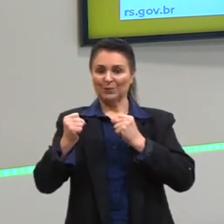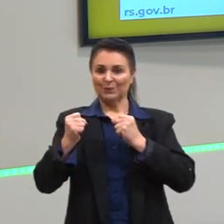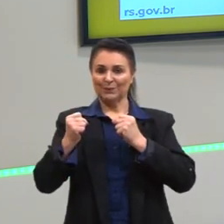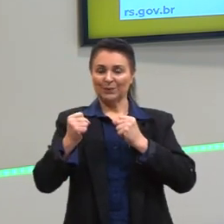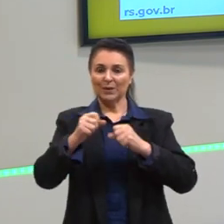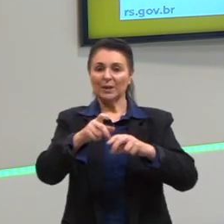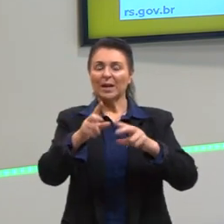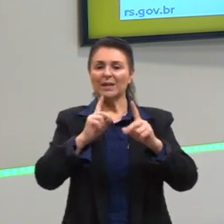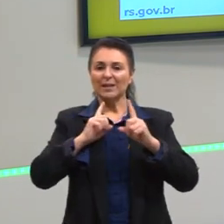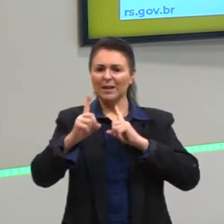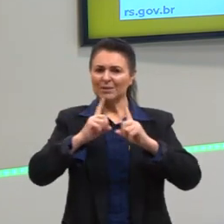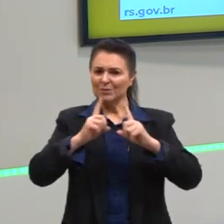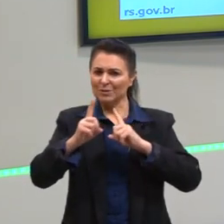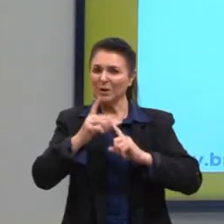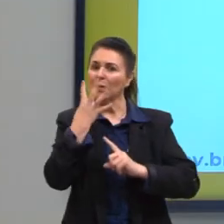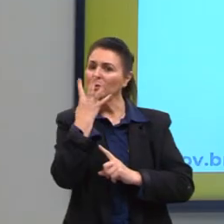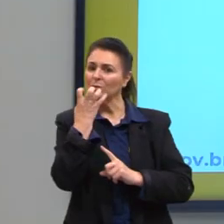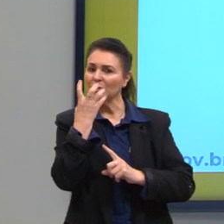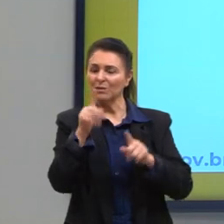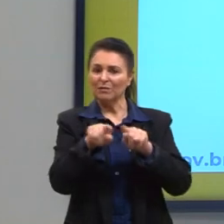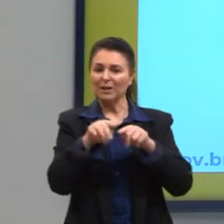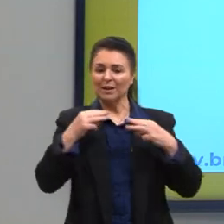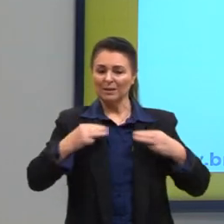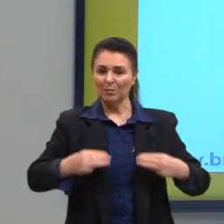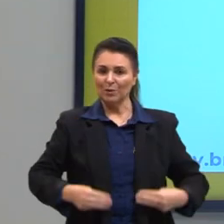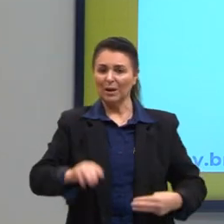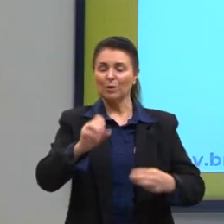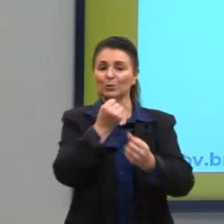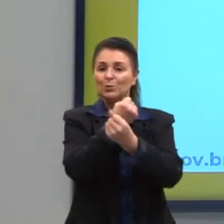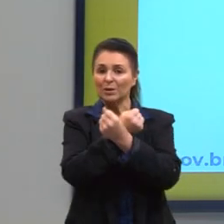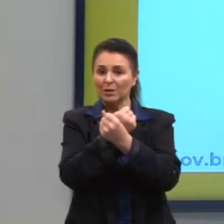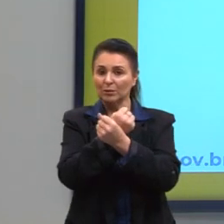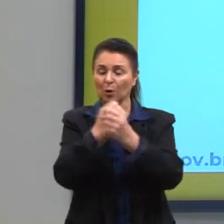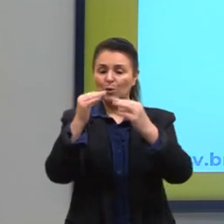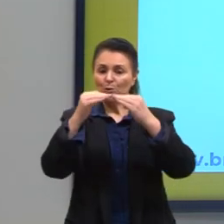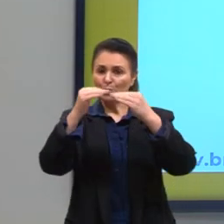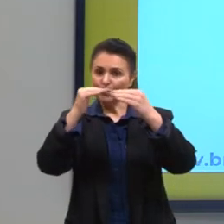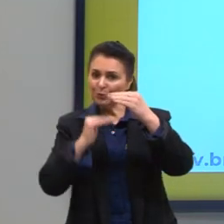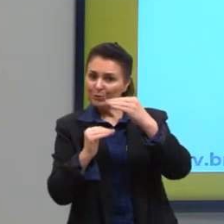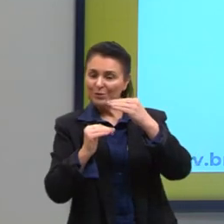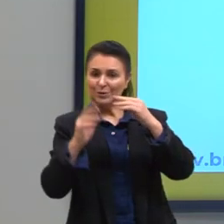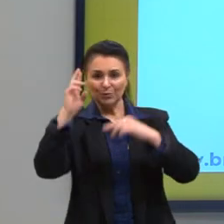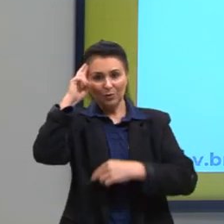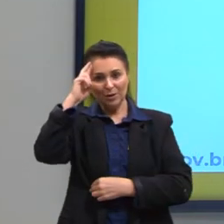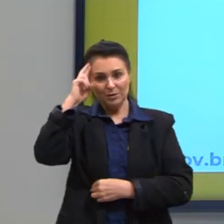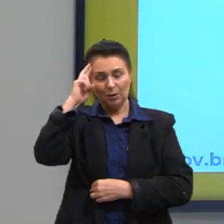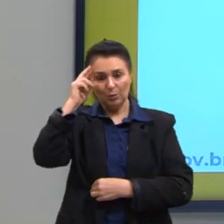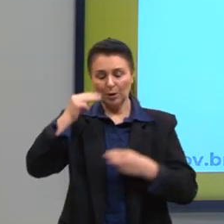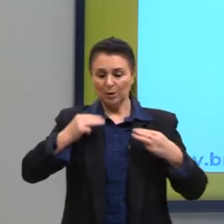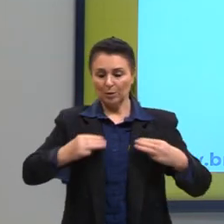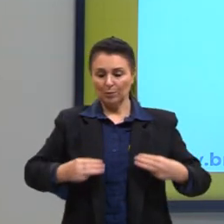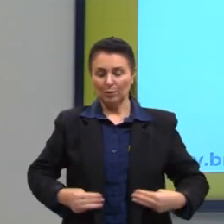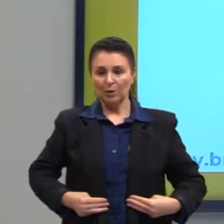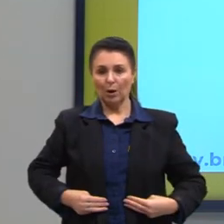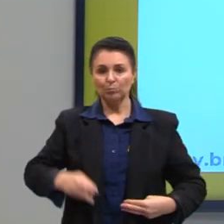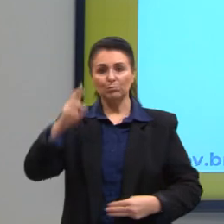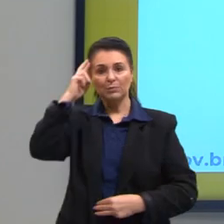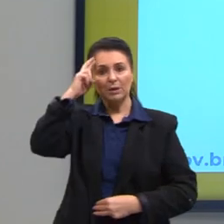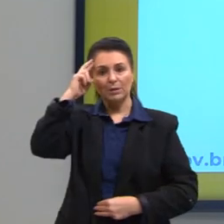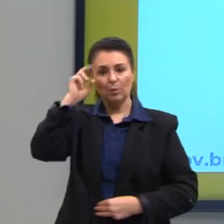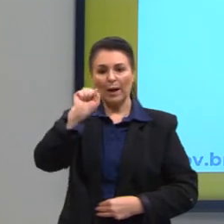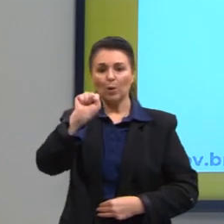que o limite faz é a moral dos escravos submetida a razão EA moral dos Senhores que é esse super-homem